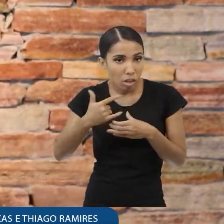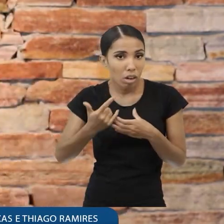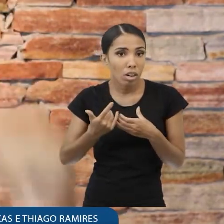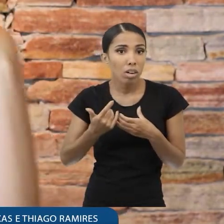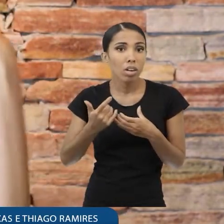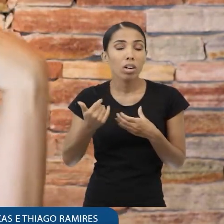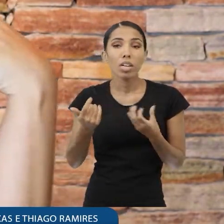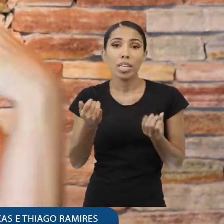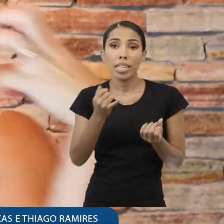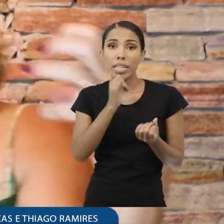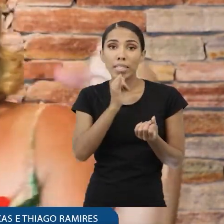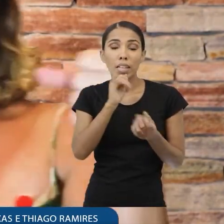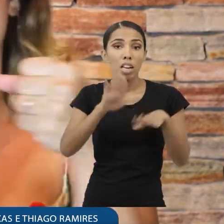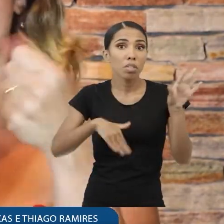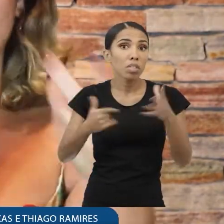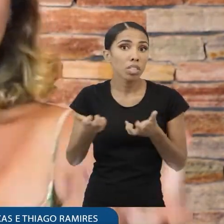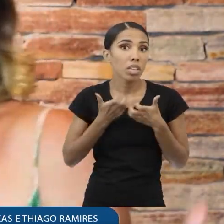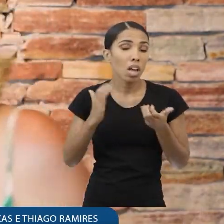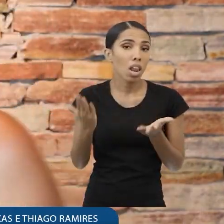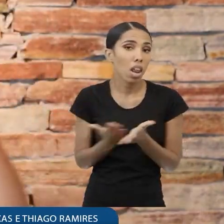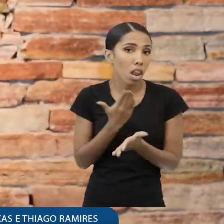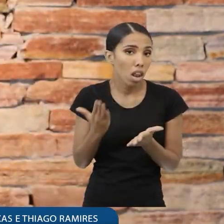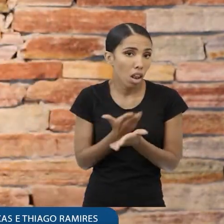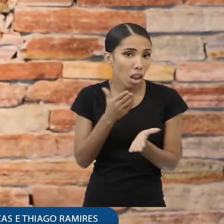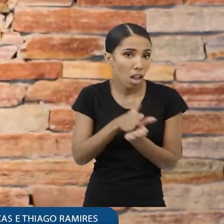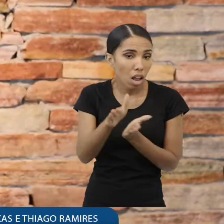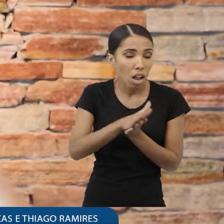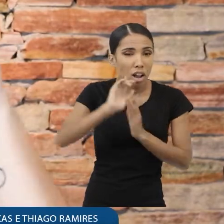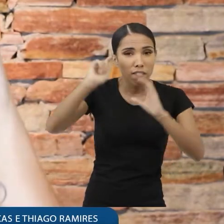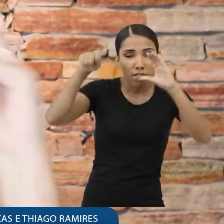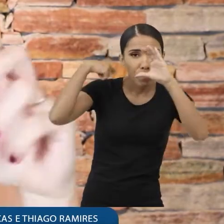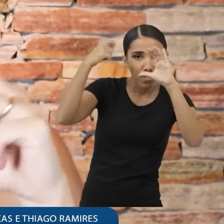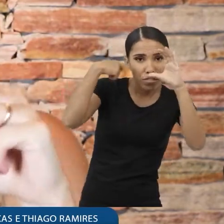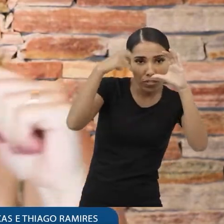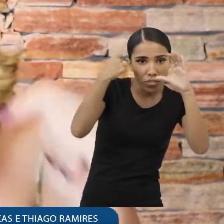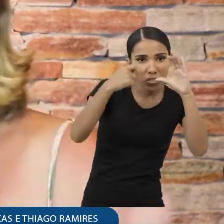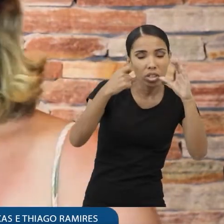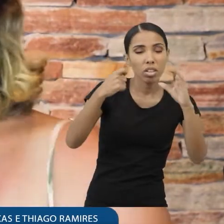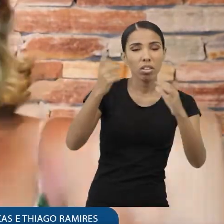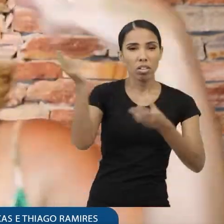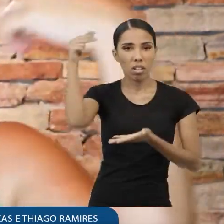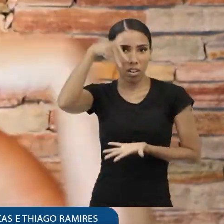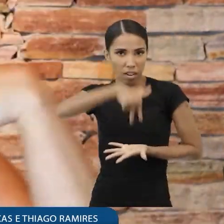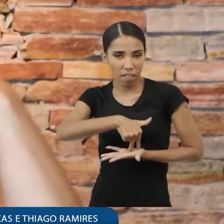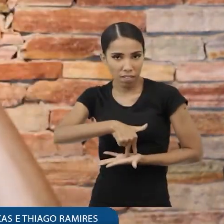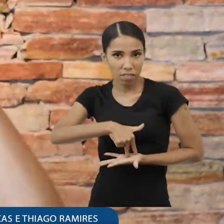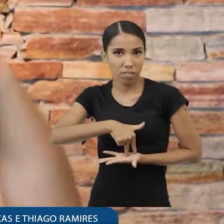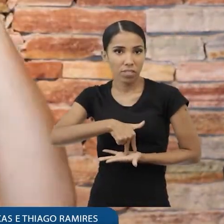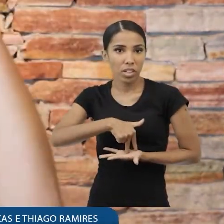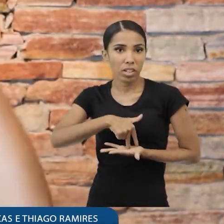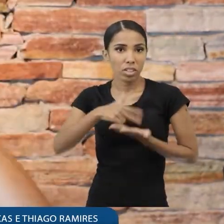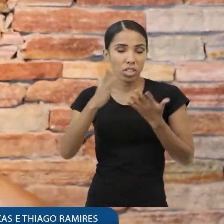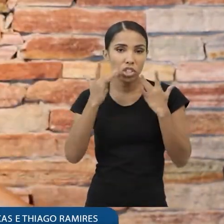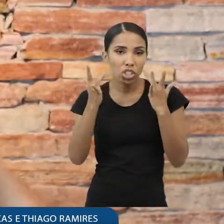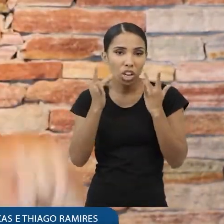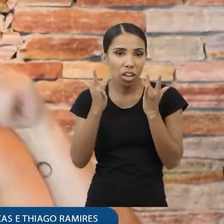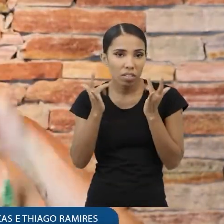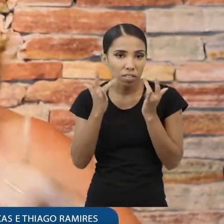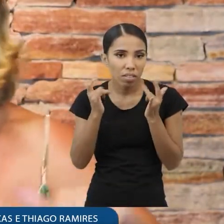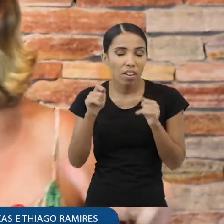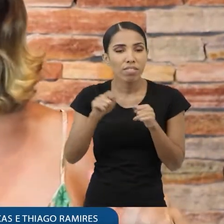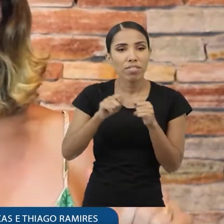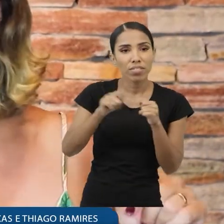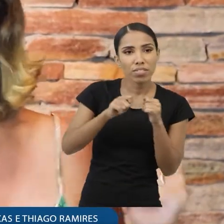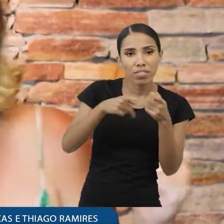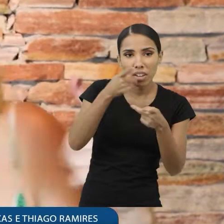ele quer um produto palpável, como um livro impresso. Às vezes ele quer um vídeo comercial com um artista daquele determinado